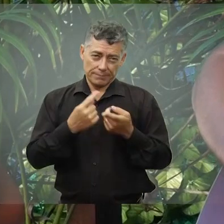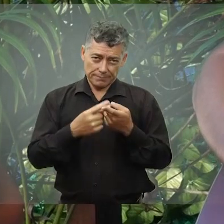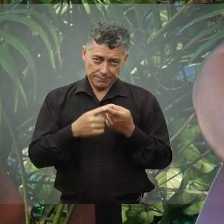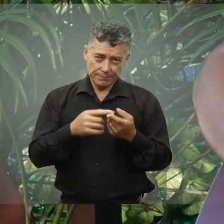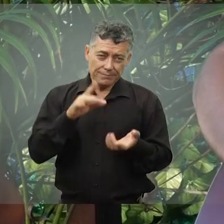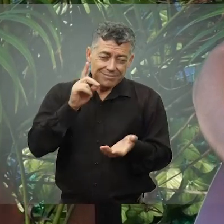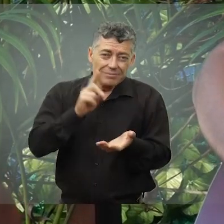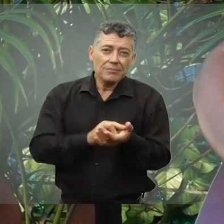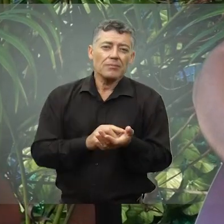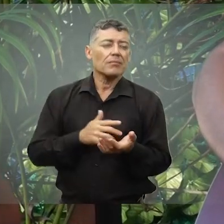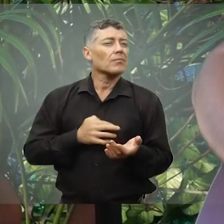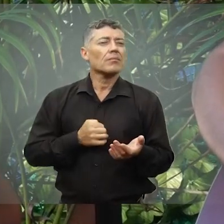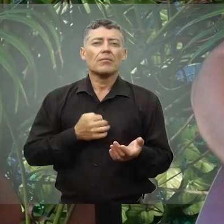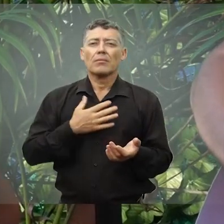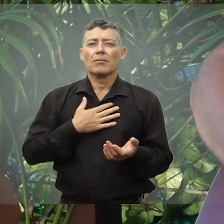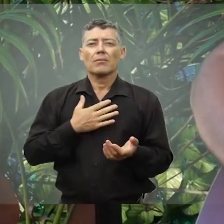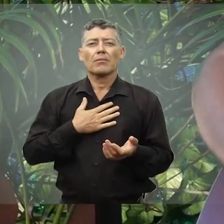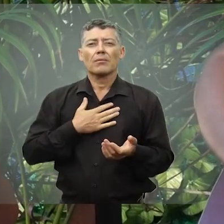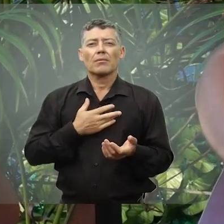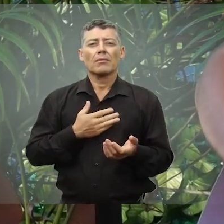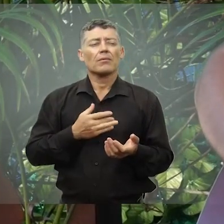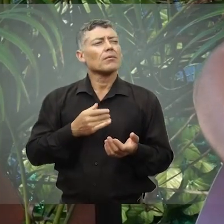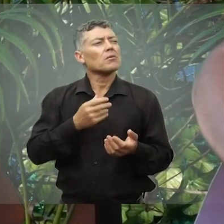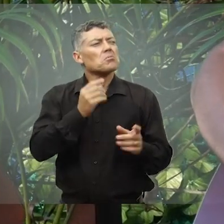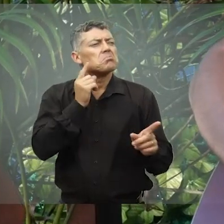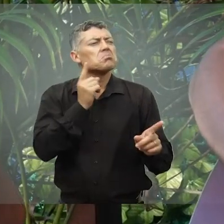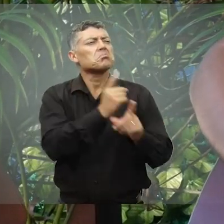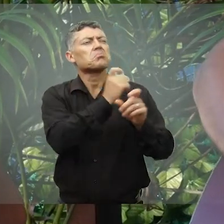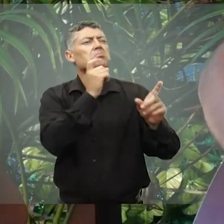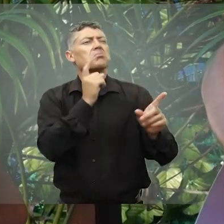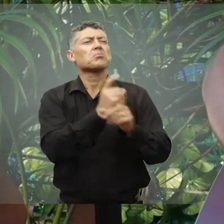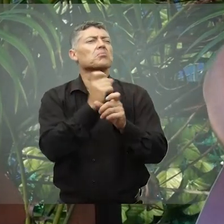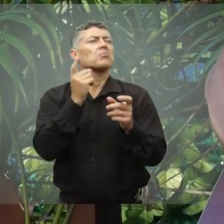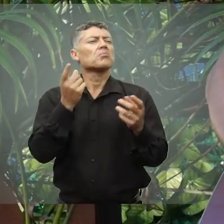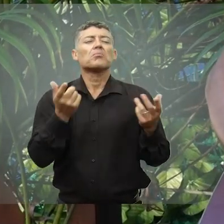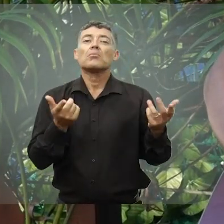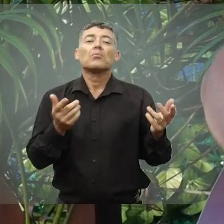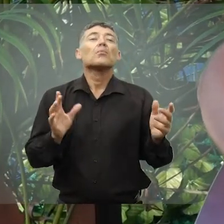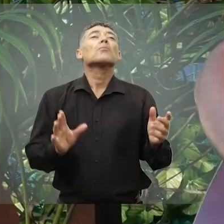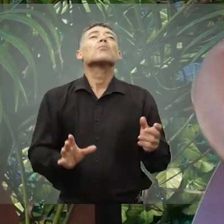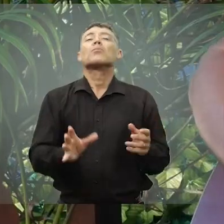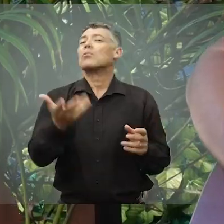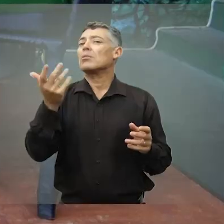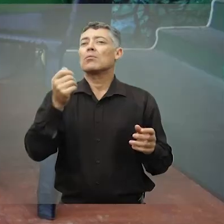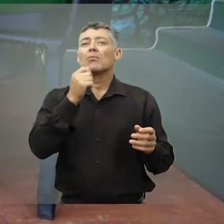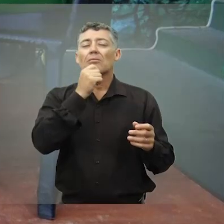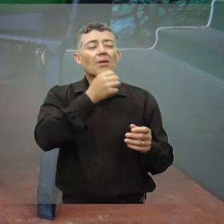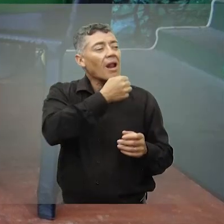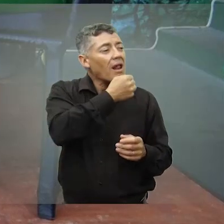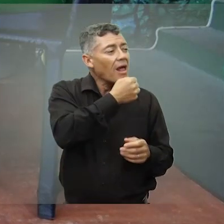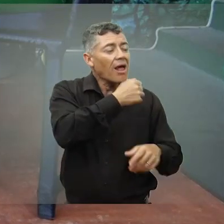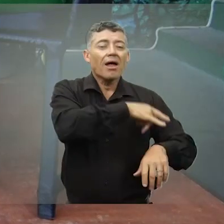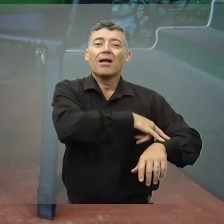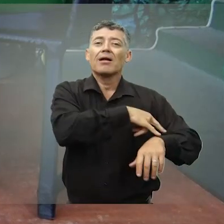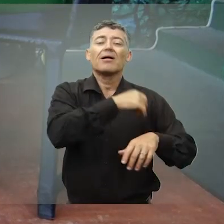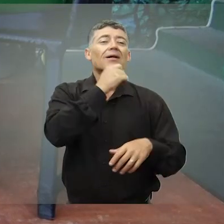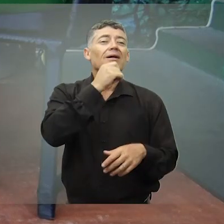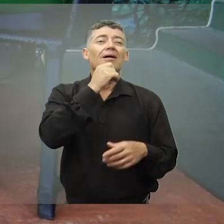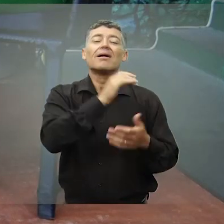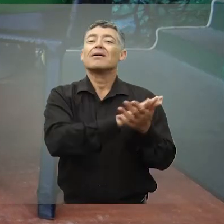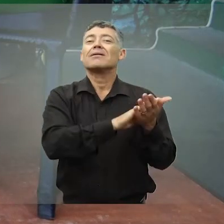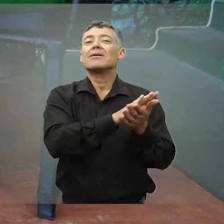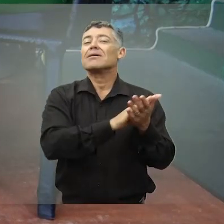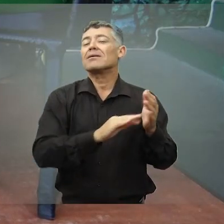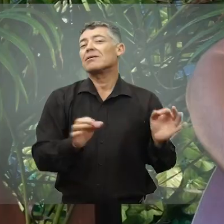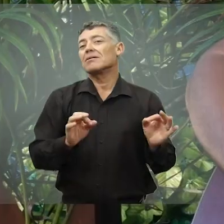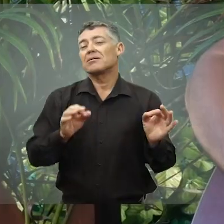verdade, essa descoberta do artista foi muito por acaso. Eu não cantava nem no banheiro. É mesmo? Por incrível que pareça, não